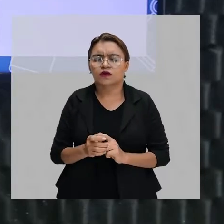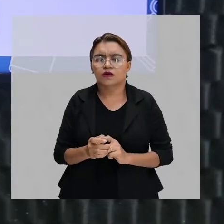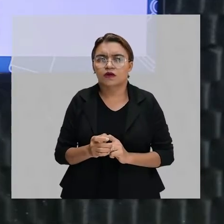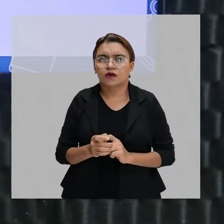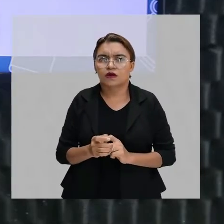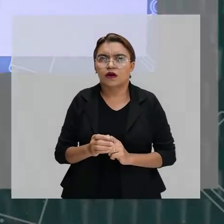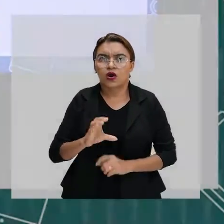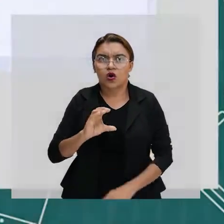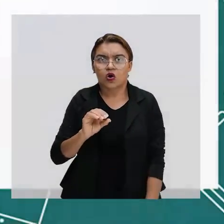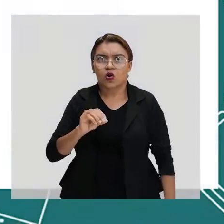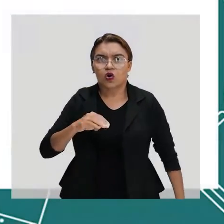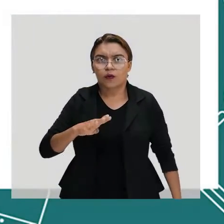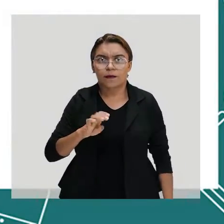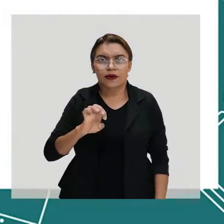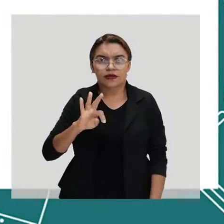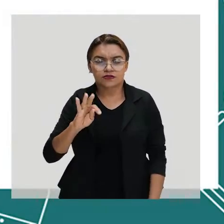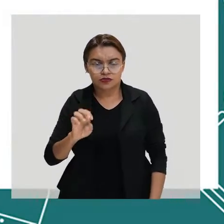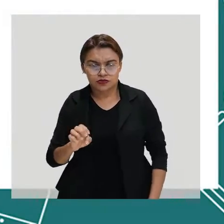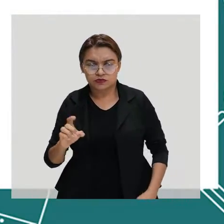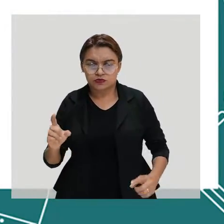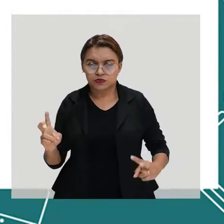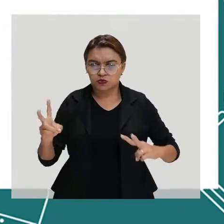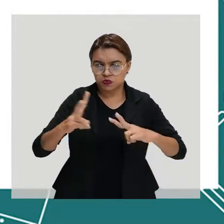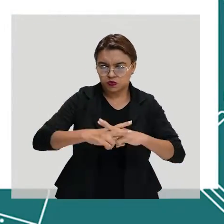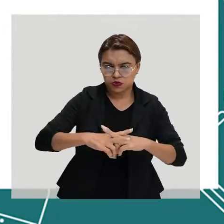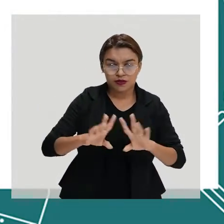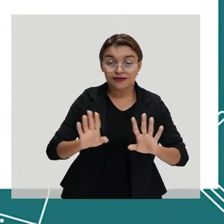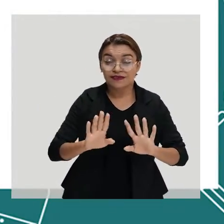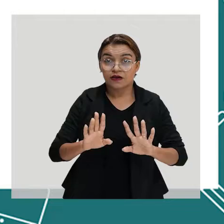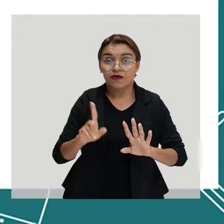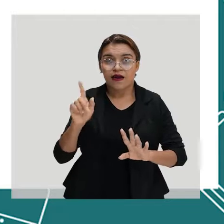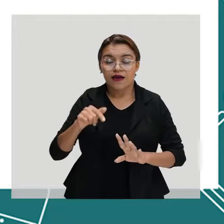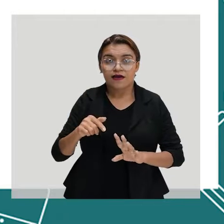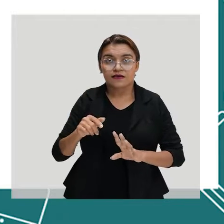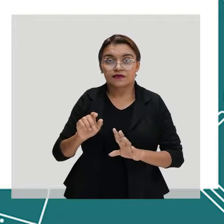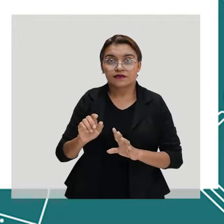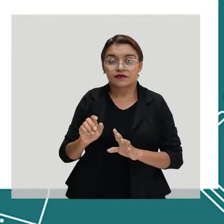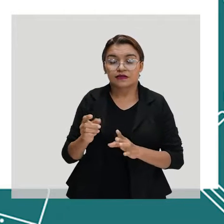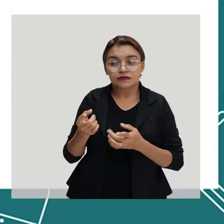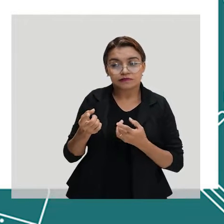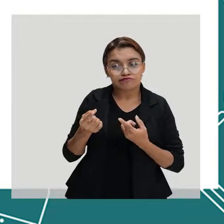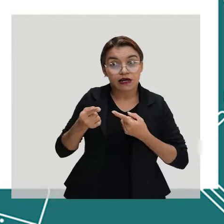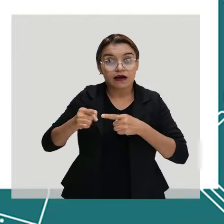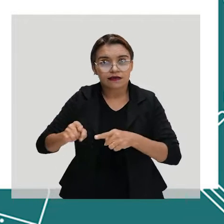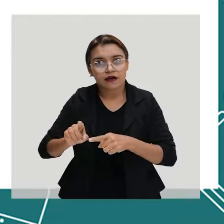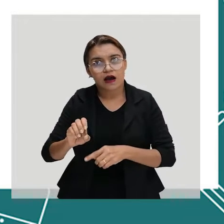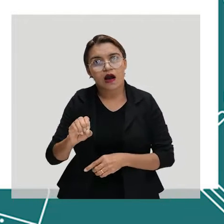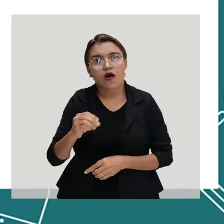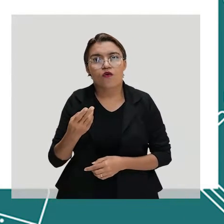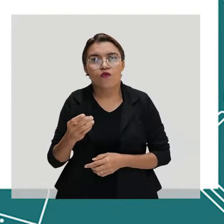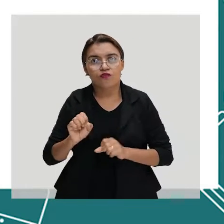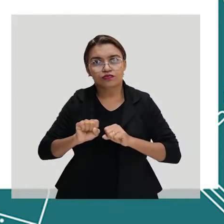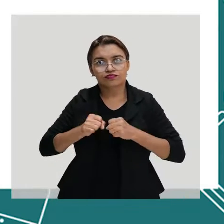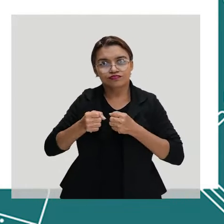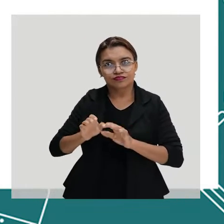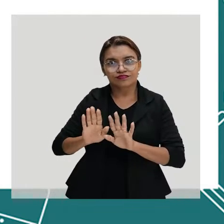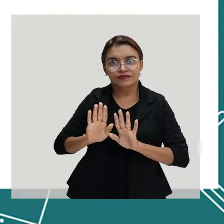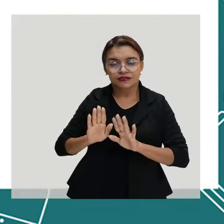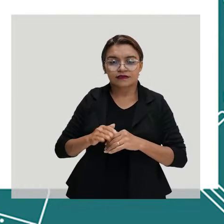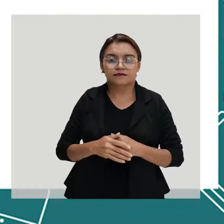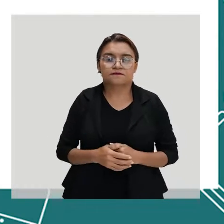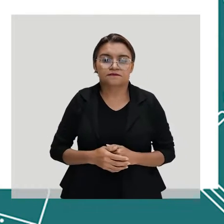combate direto tem a ver com o que como se defender e atacar arte marcial se difere